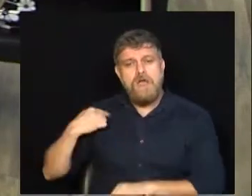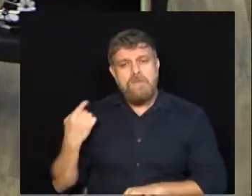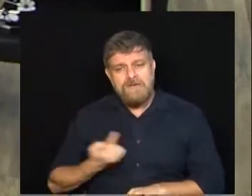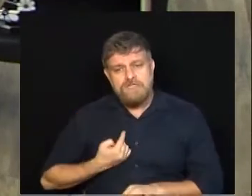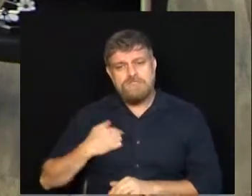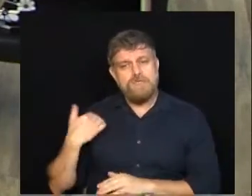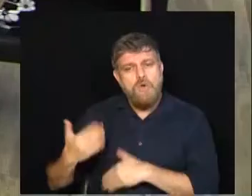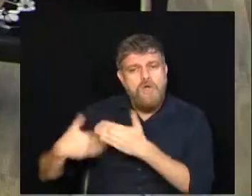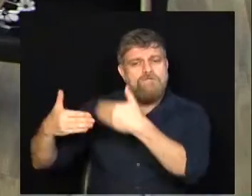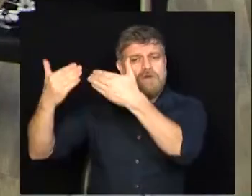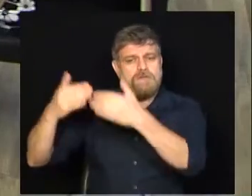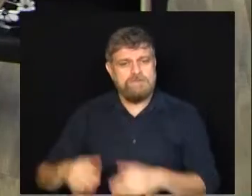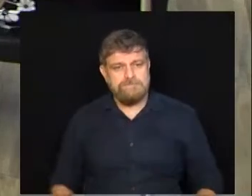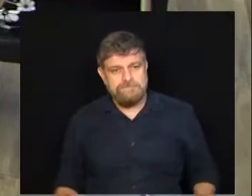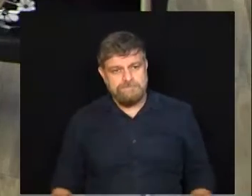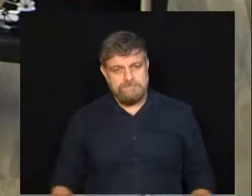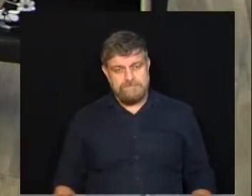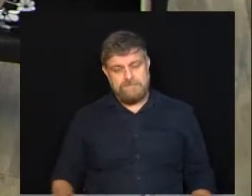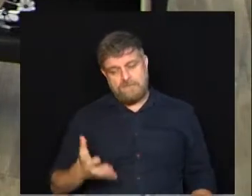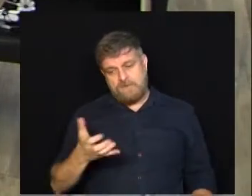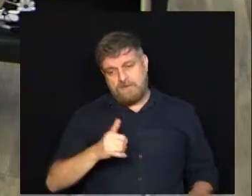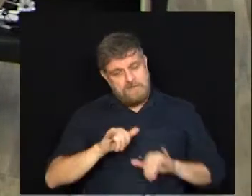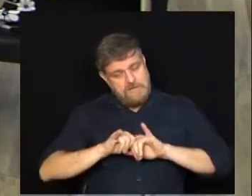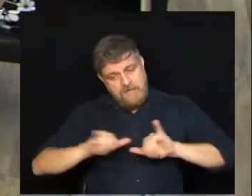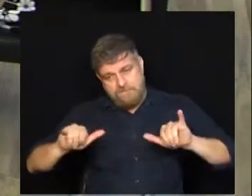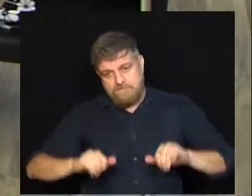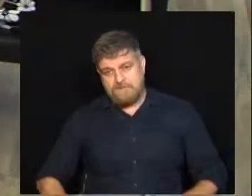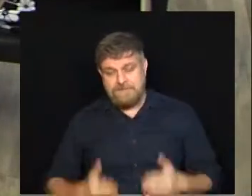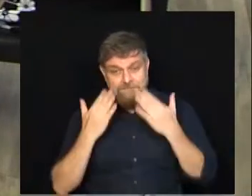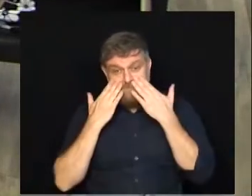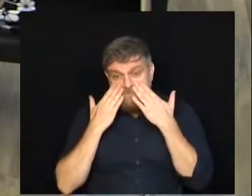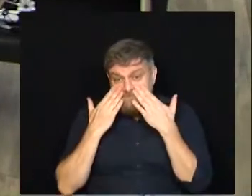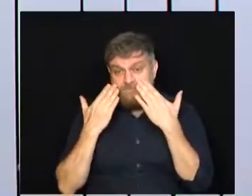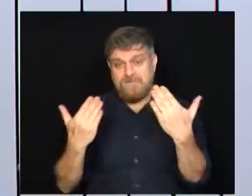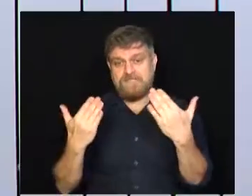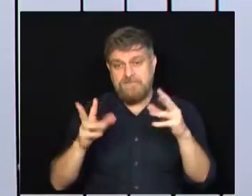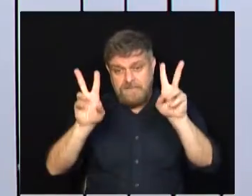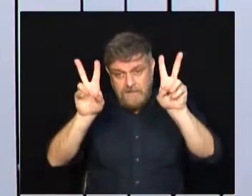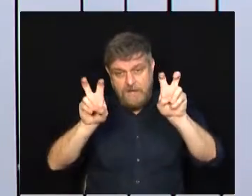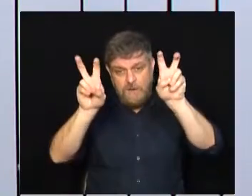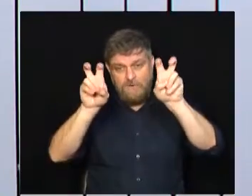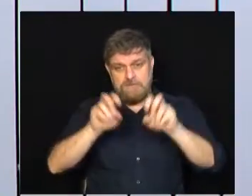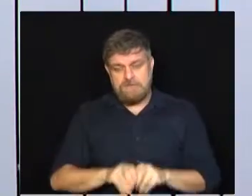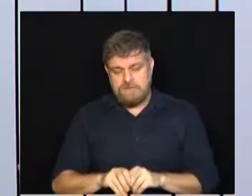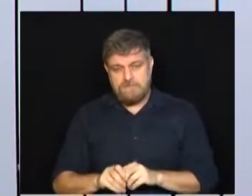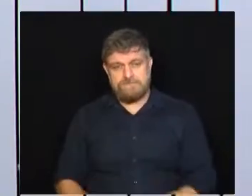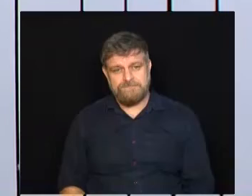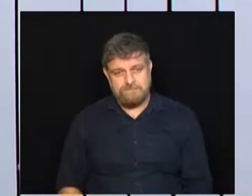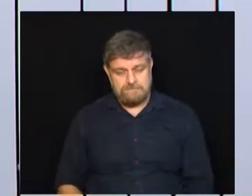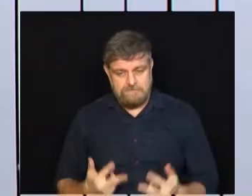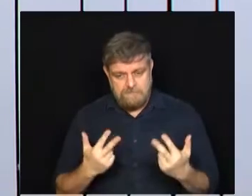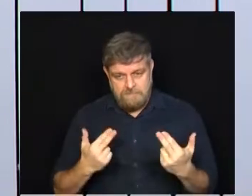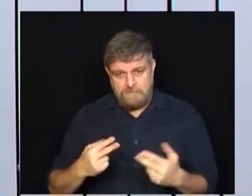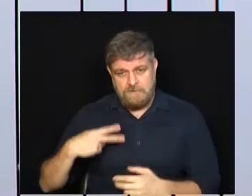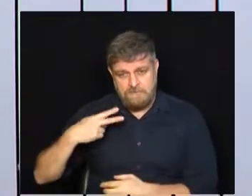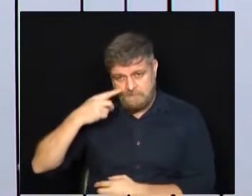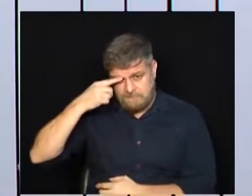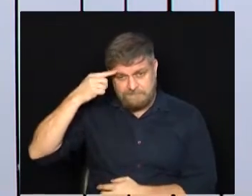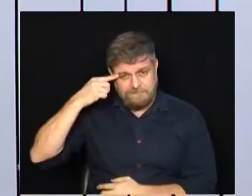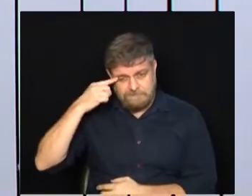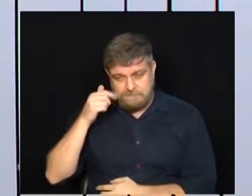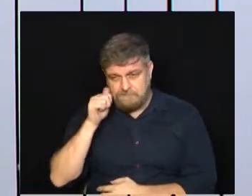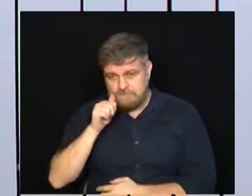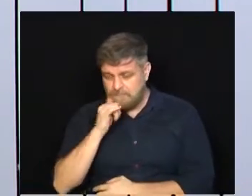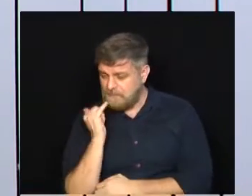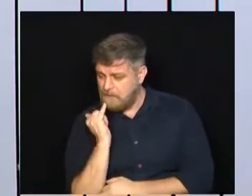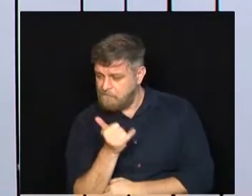sentido. Eu destacaria essa questão da visibilidade do tema, como a vereadora trouxe aqui com muita